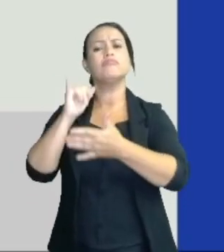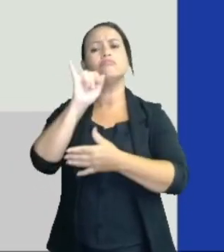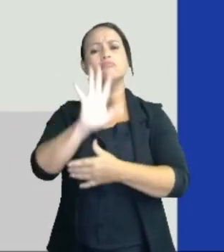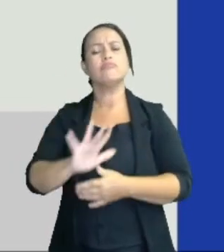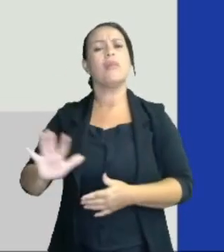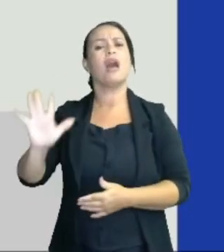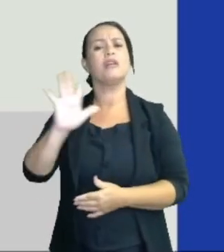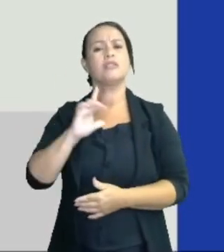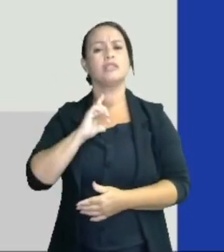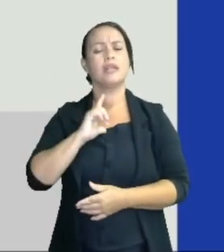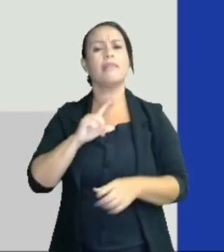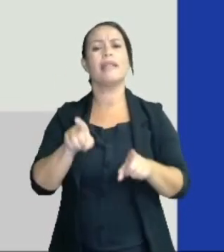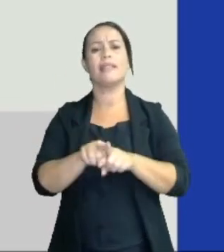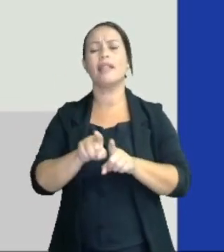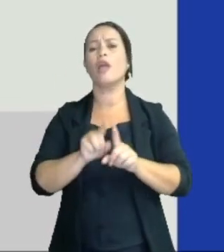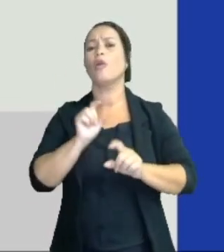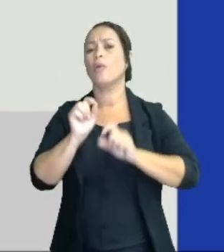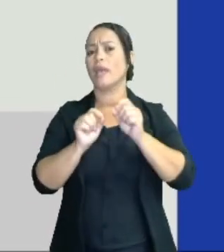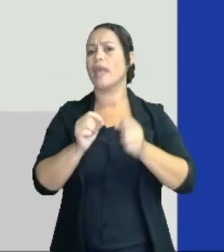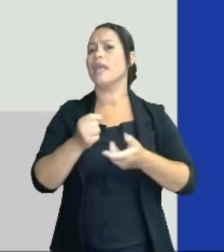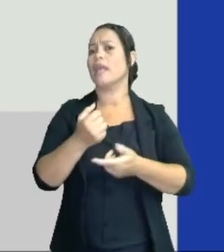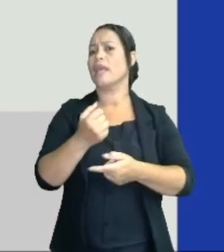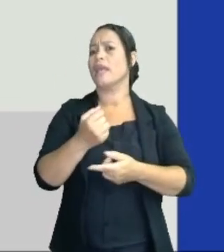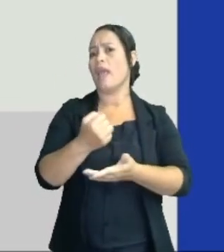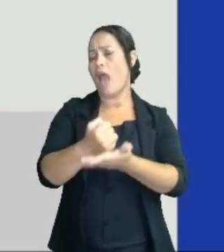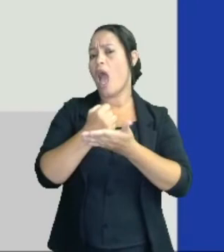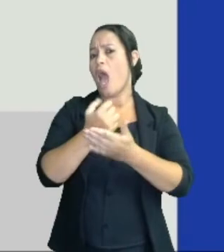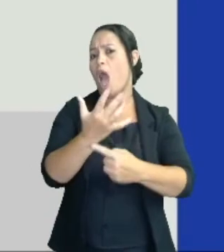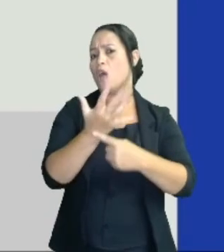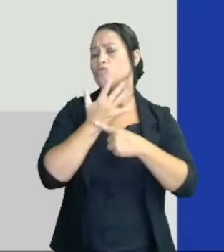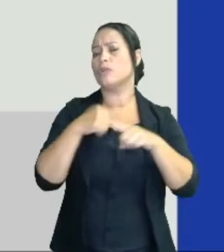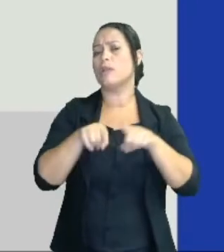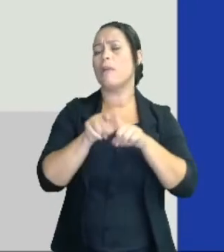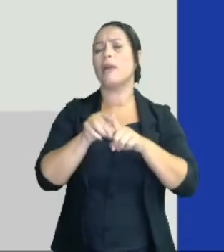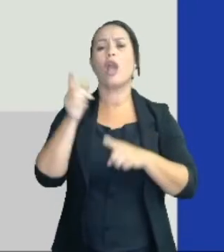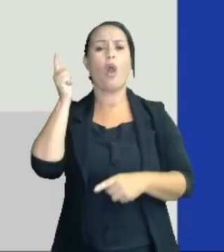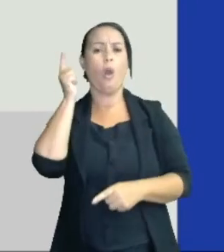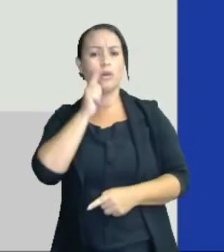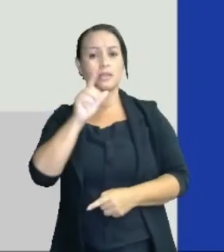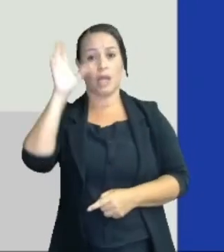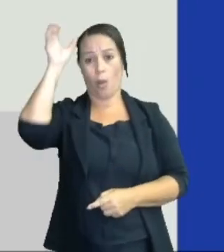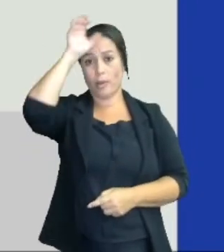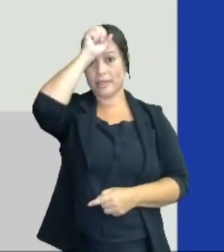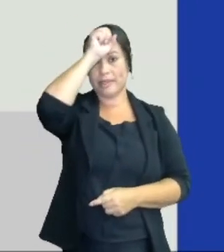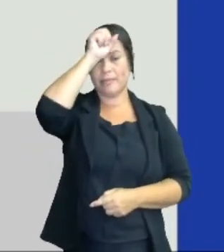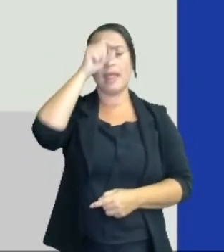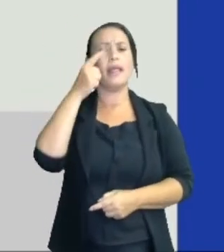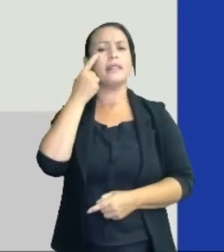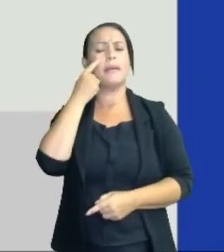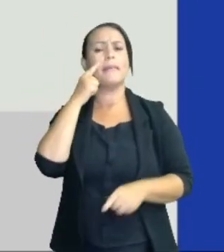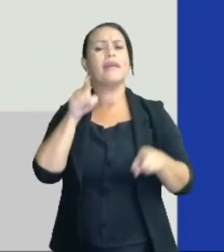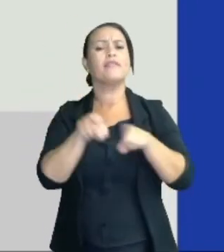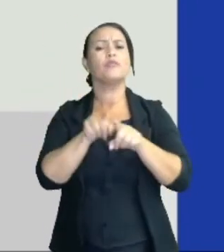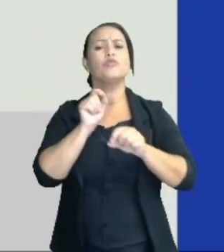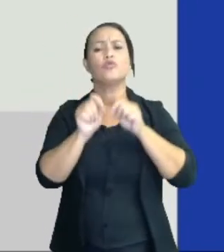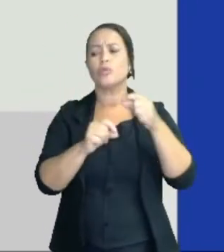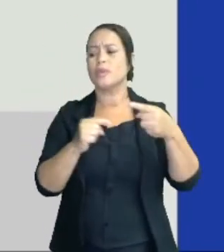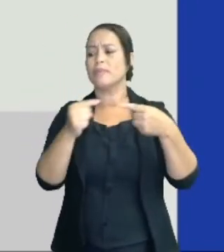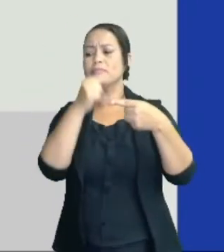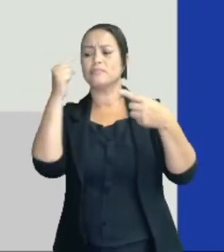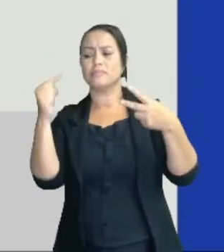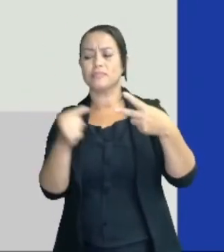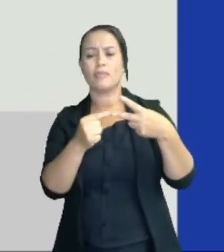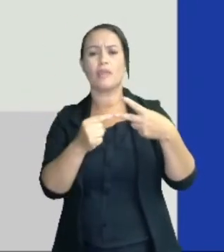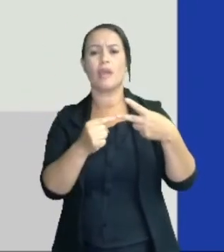figuras que indicam também, que ajudam para que a gente consiga compreender. Vimos também os fundamentos básicos